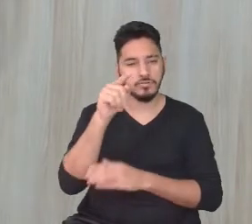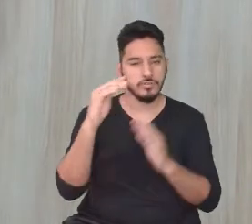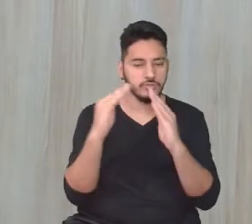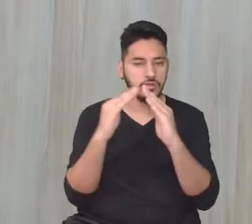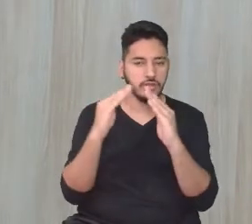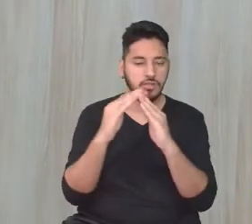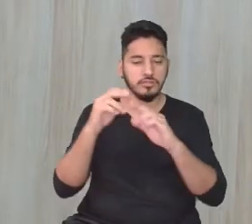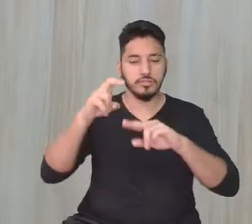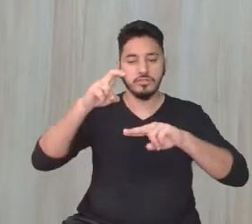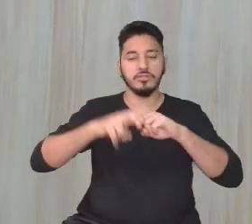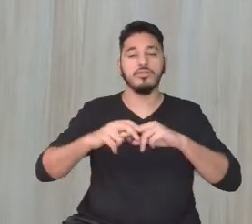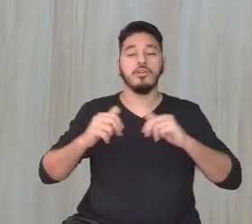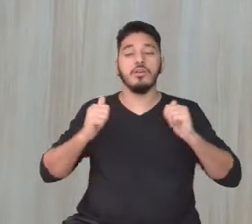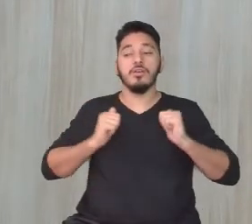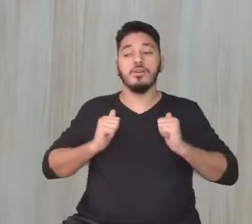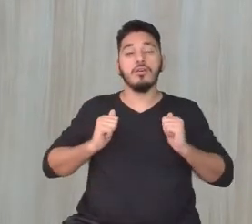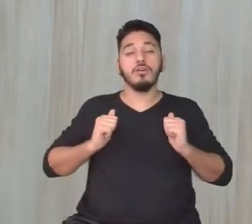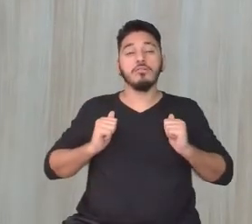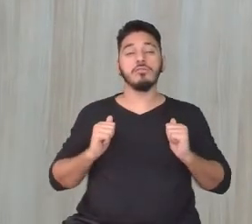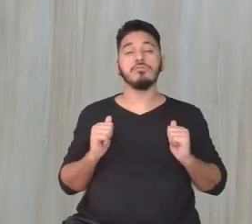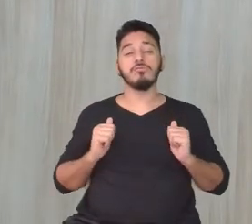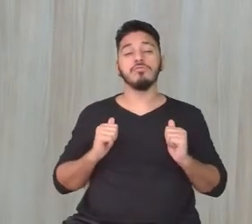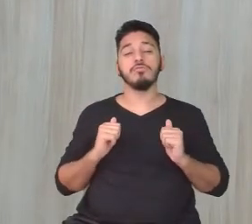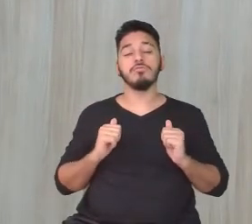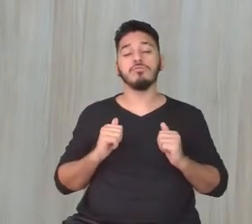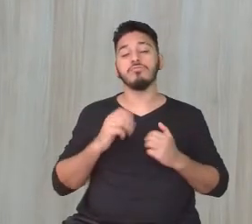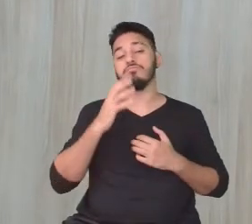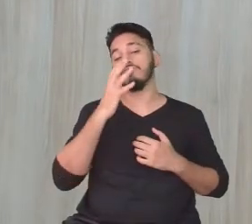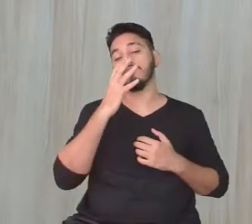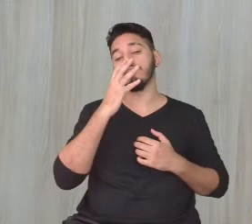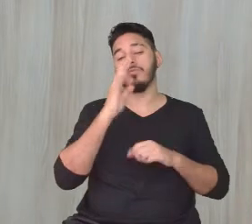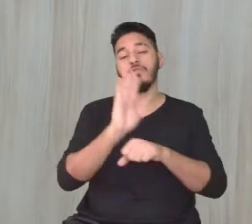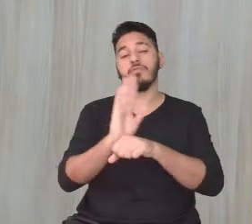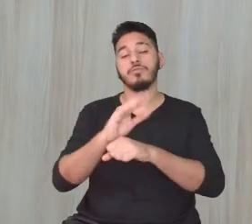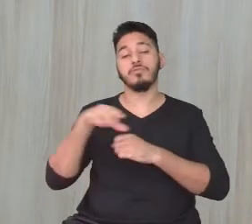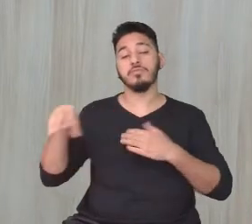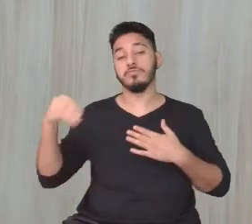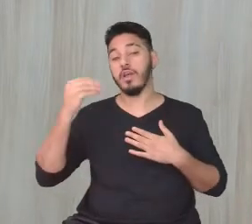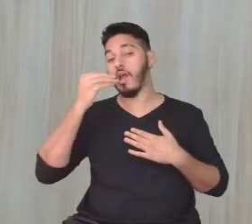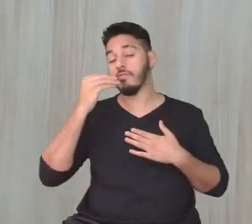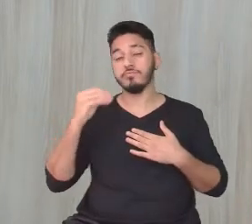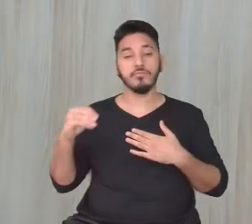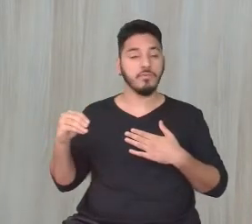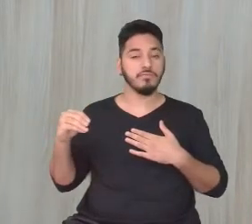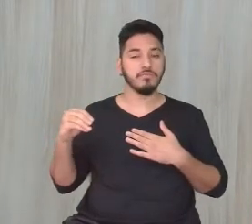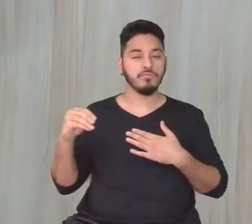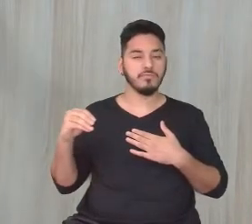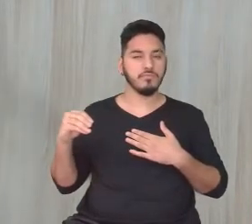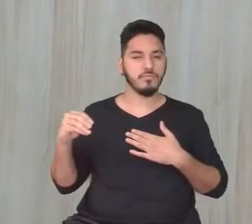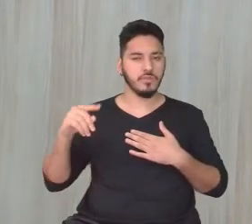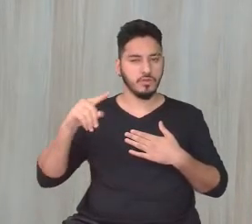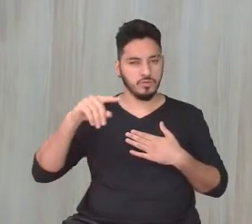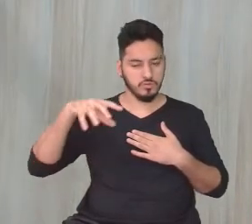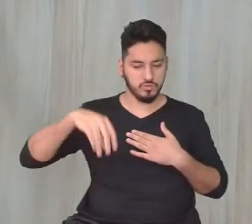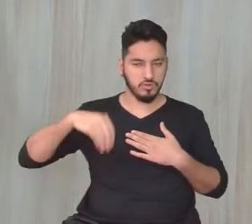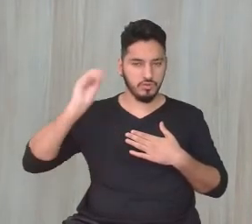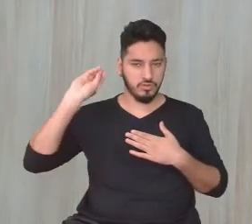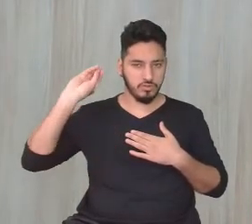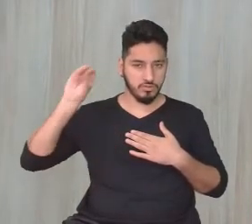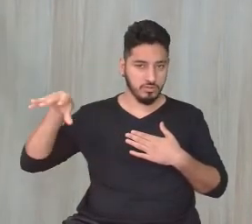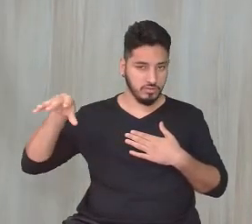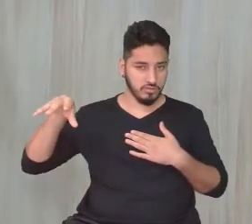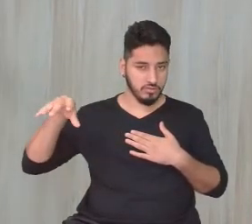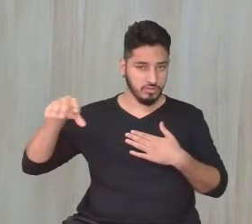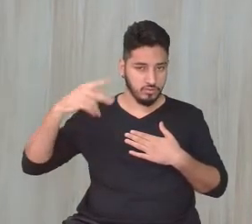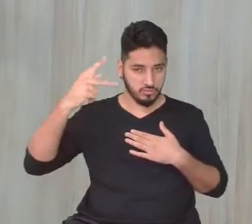sua casa no seu sofá relaxando tá lá assistindo um filmezinho aí tá comendo né quando termina tu vai jogar o rejeito no